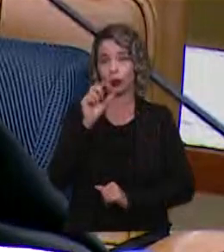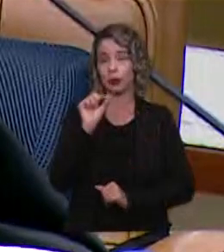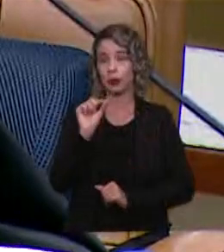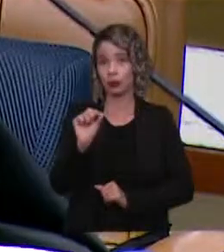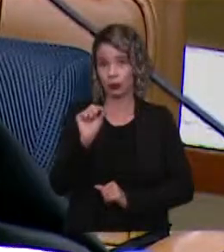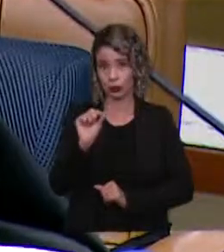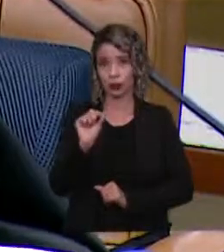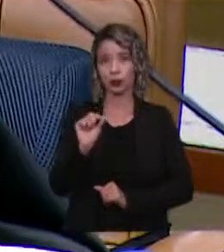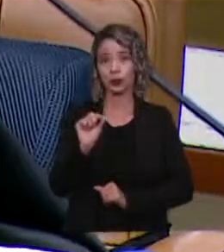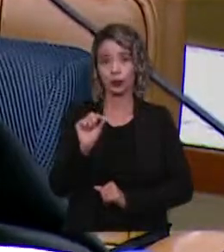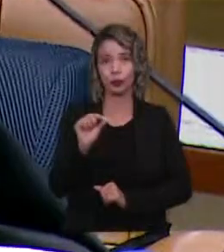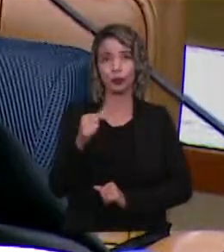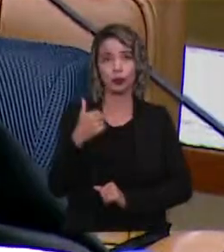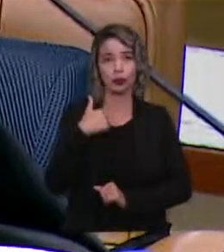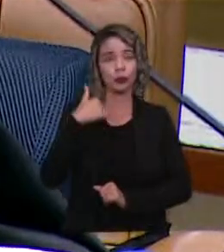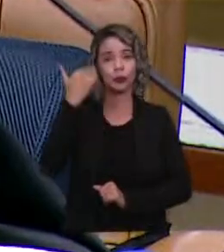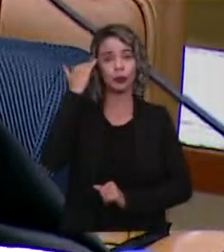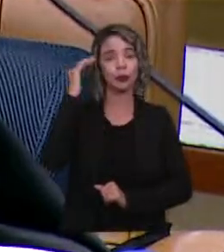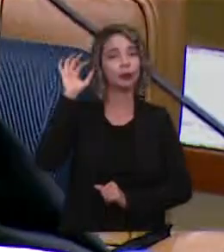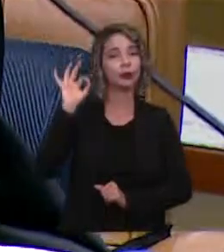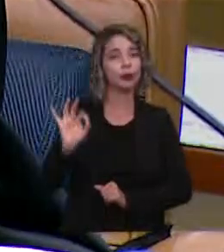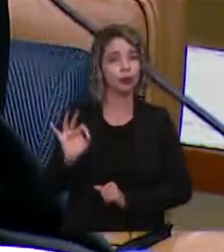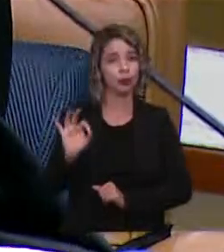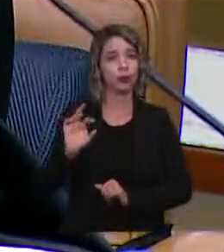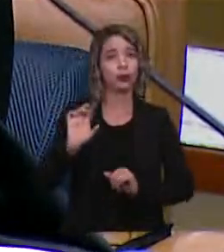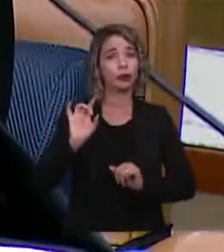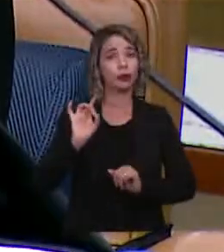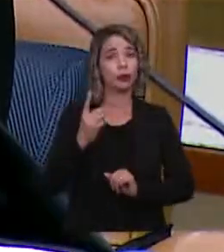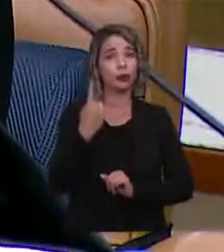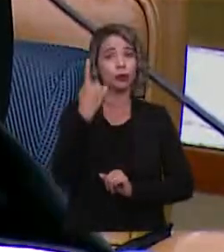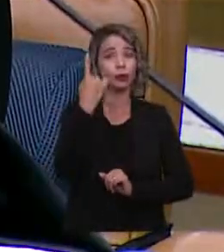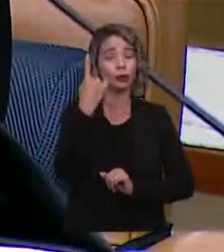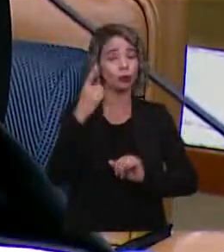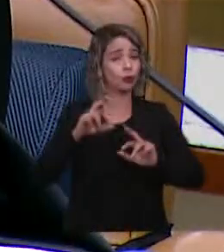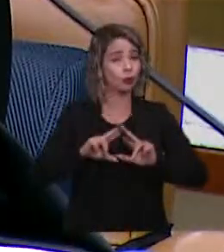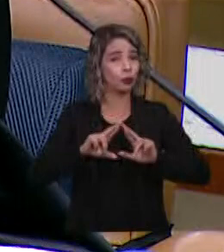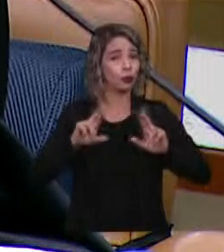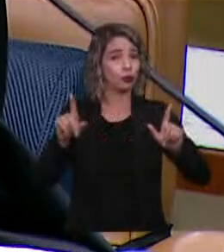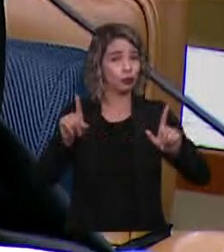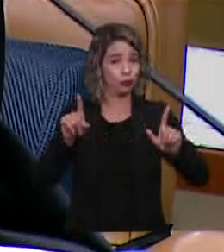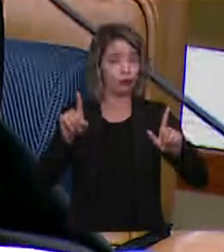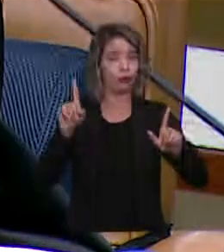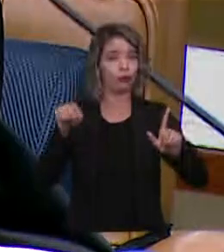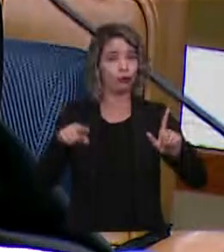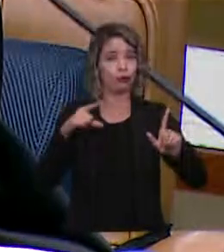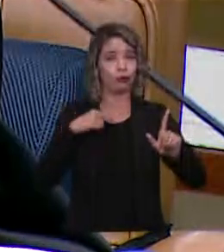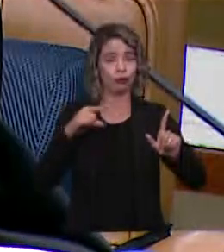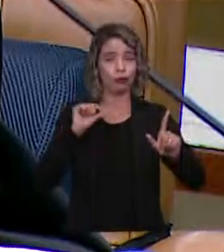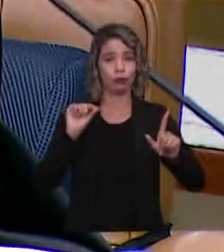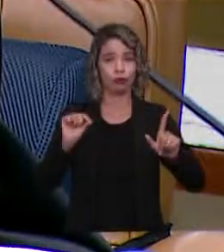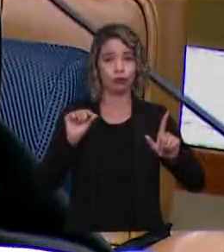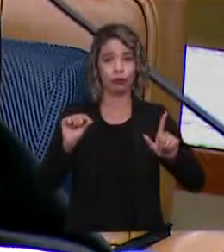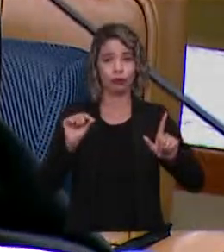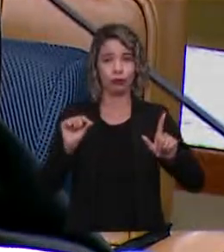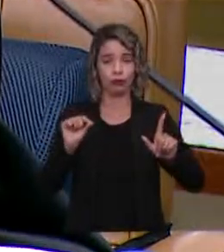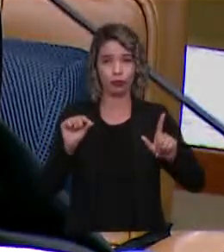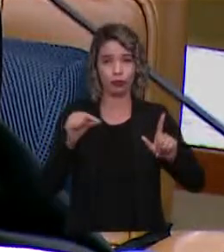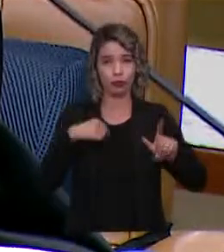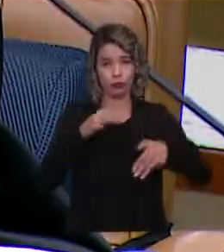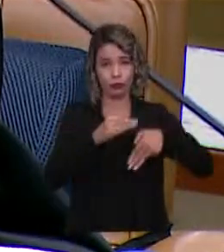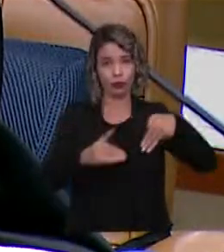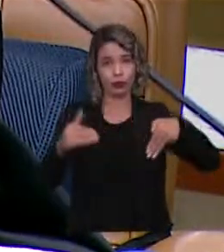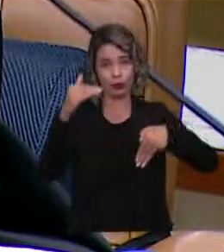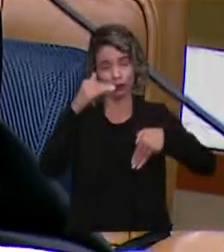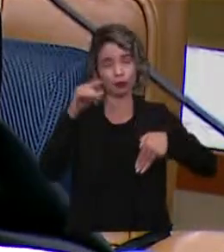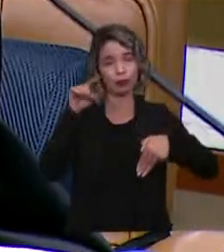que depreendi, o único dissenso quanto a esse universo é a desclassificação que o eminente